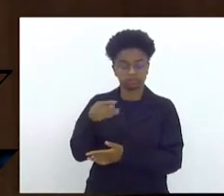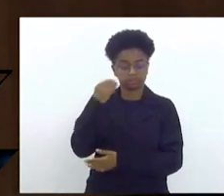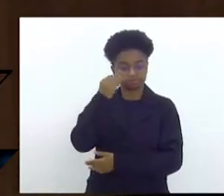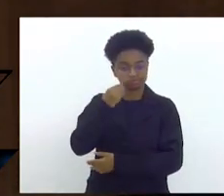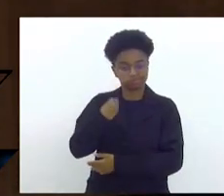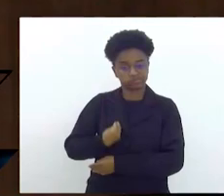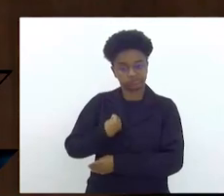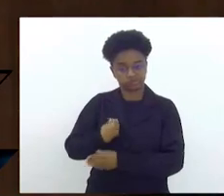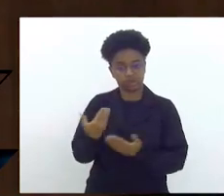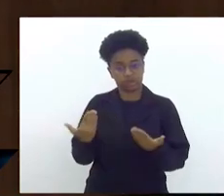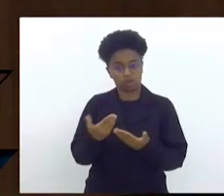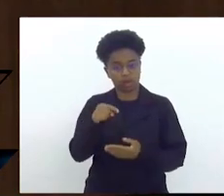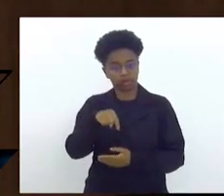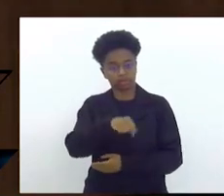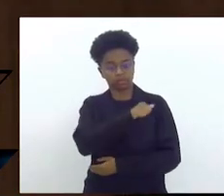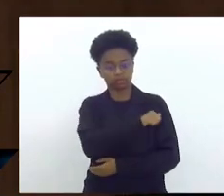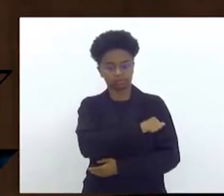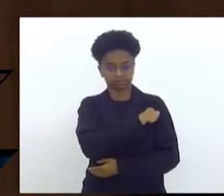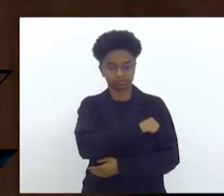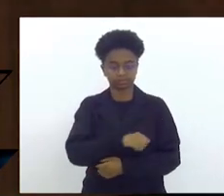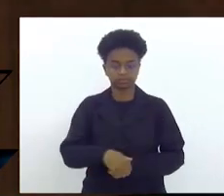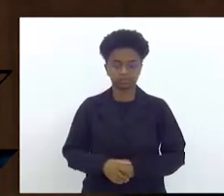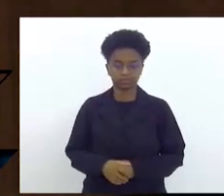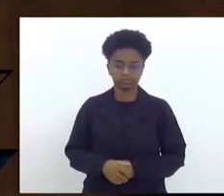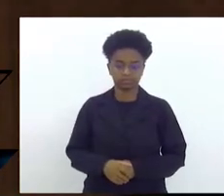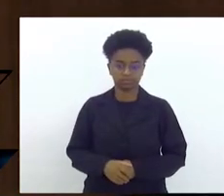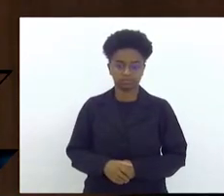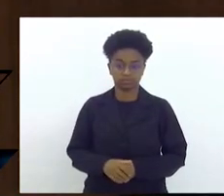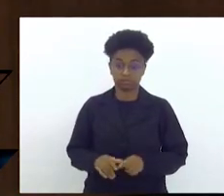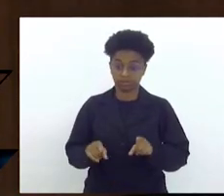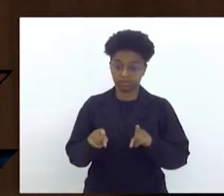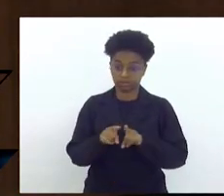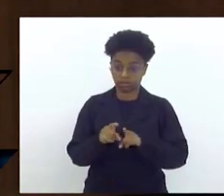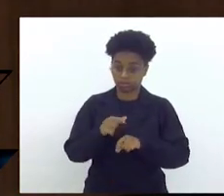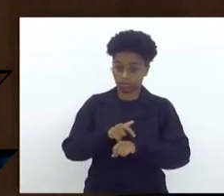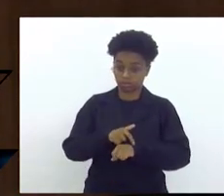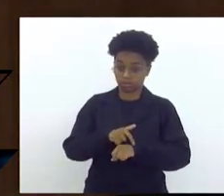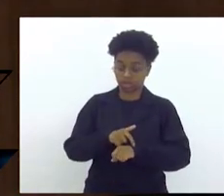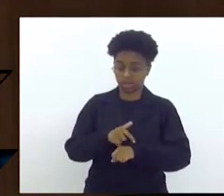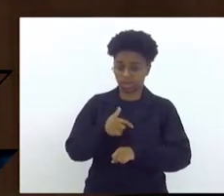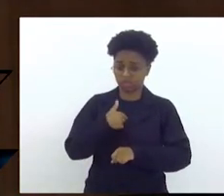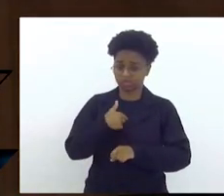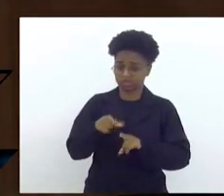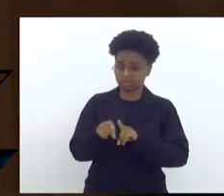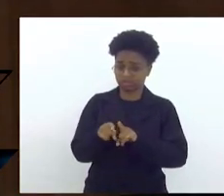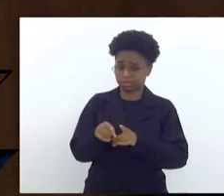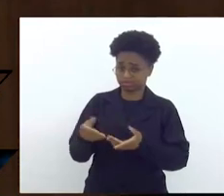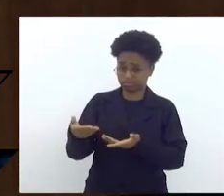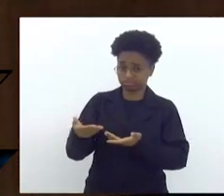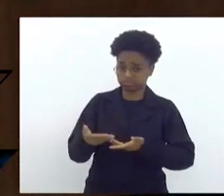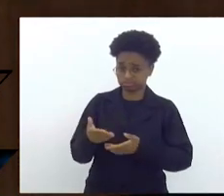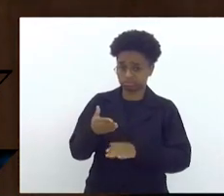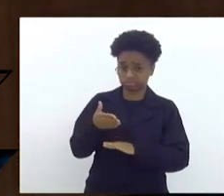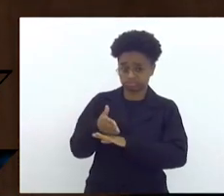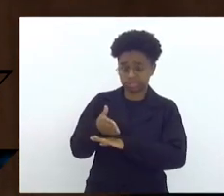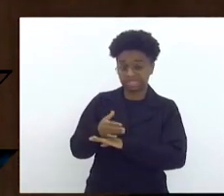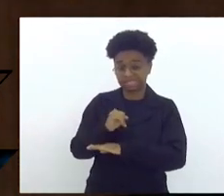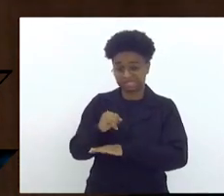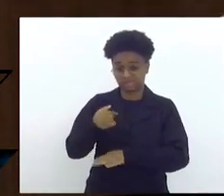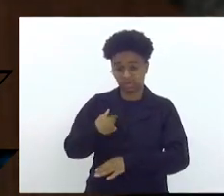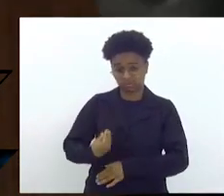por ele no Rio de Janeiro e olha que eu recebi também o convite para estar se lá